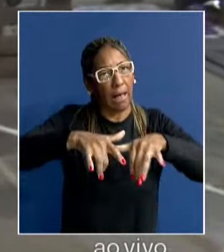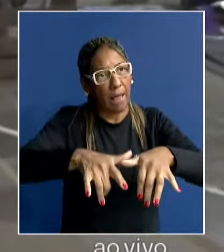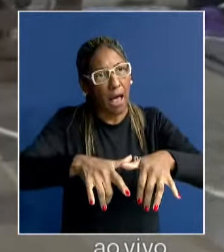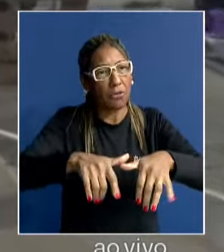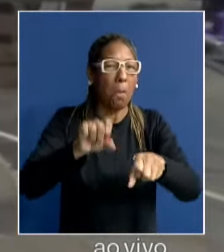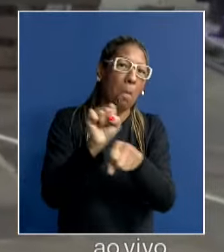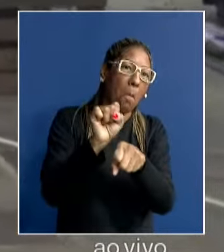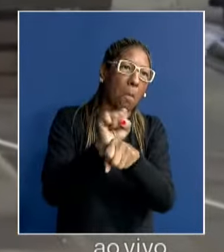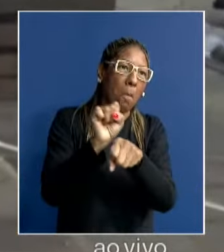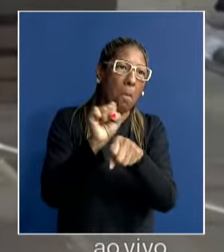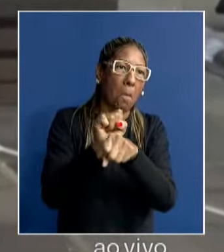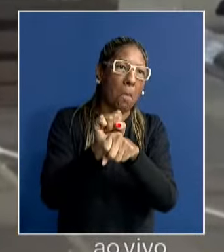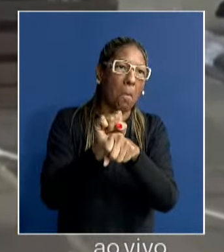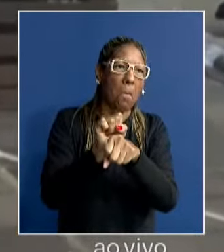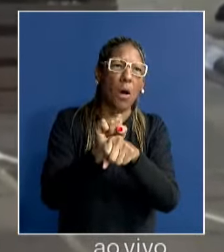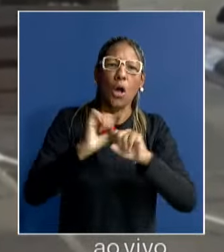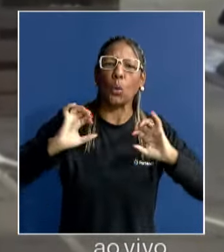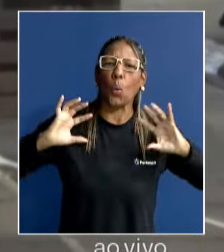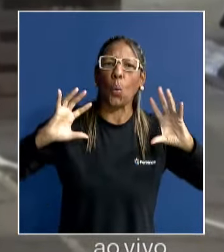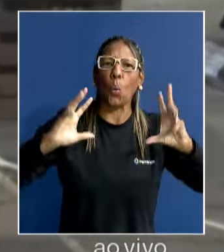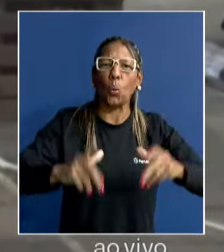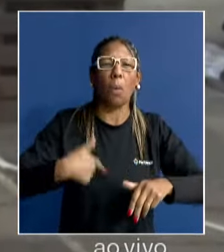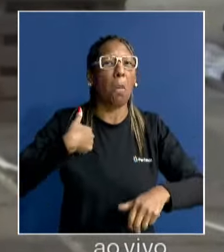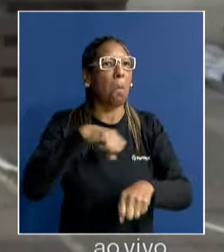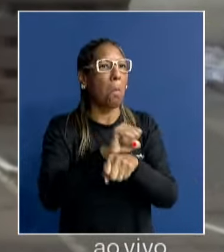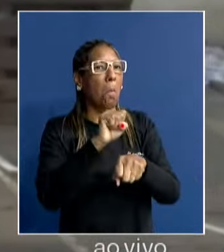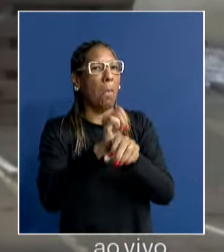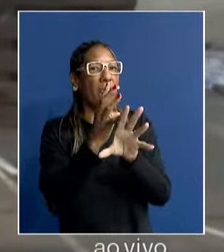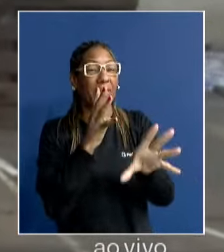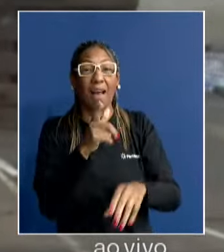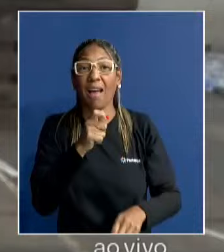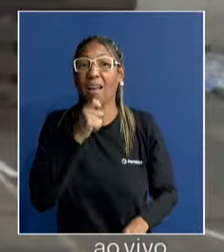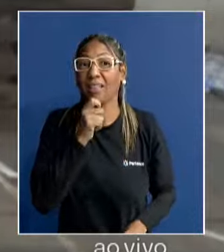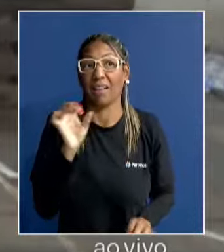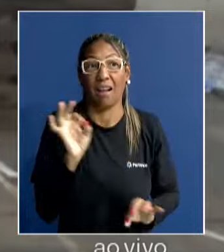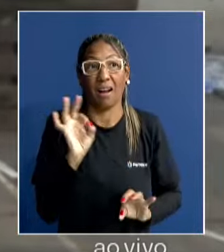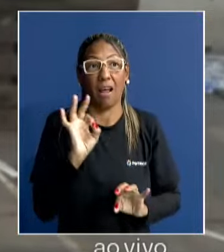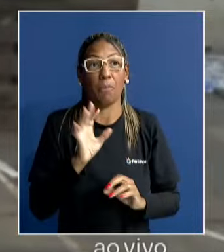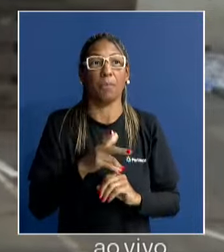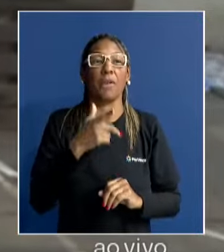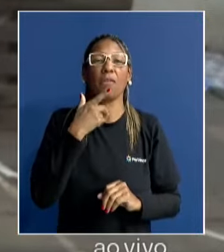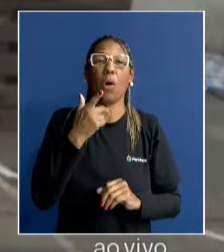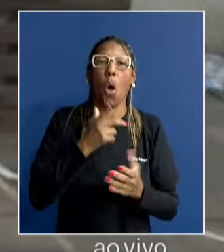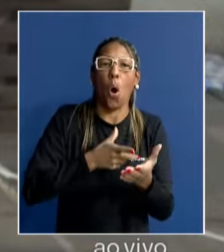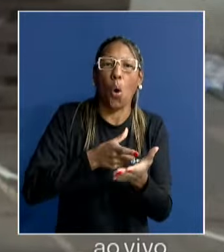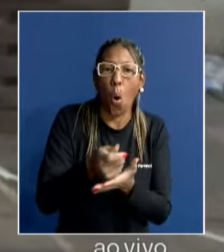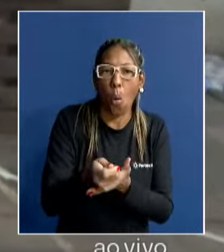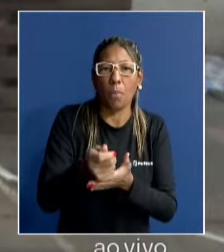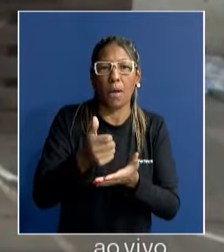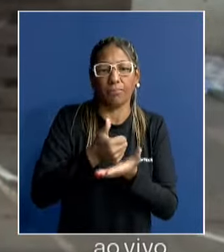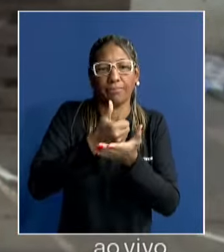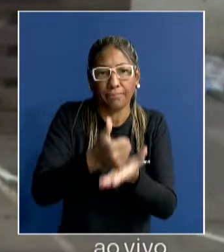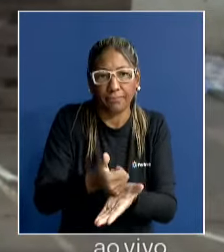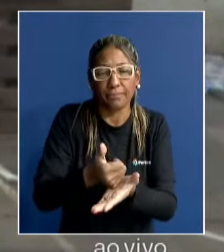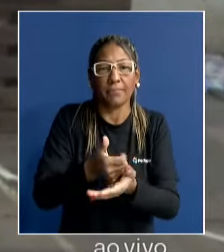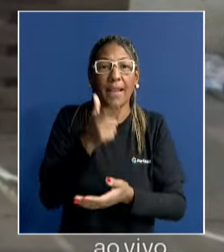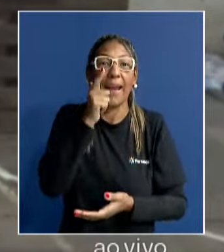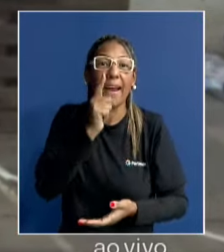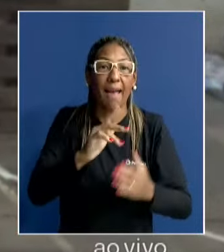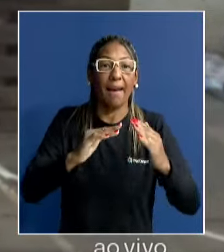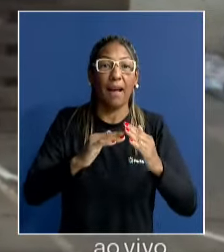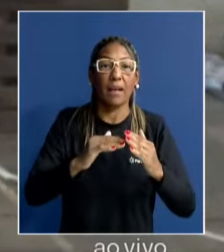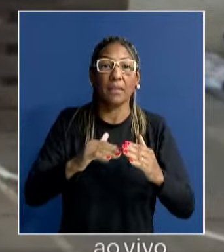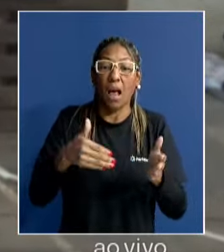Cobal, lá, o povo lá, fez o cadastro tudo, prometeu dar pra nós a compra assistida, pra nós sair dali, ganhar nossa casa.